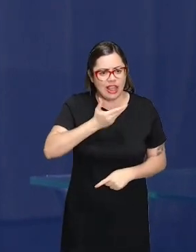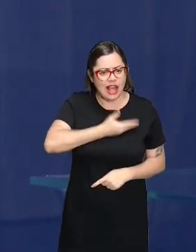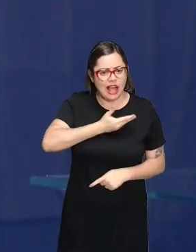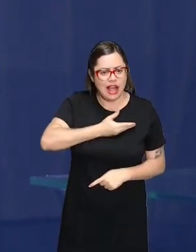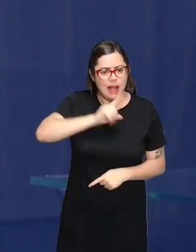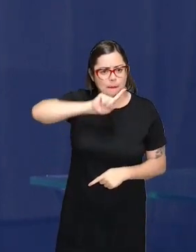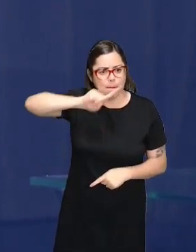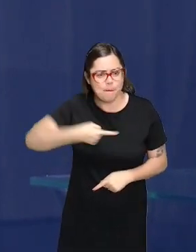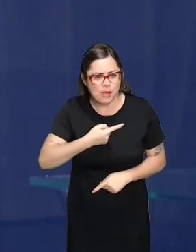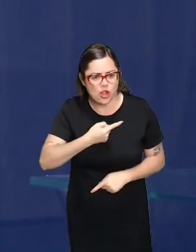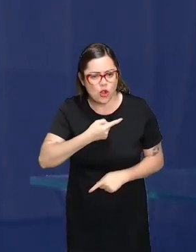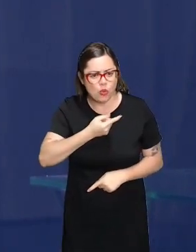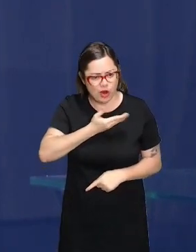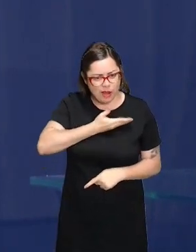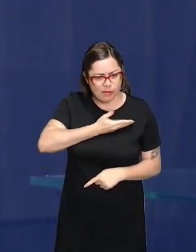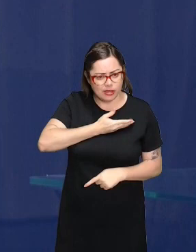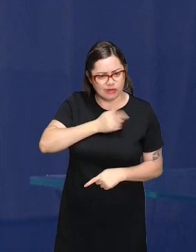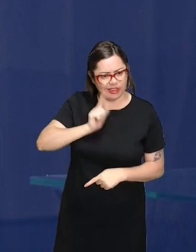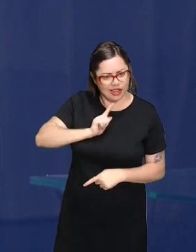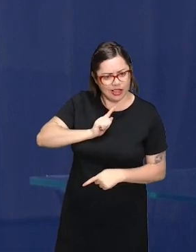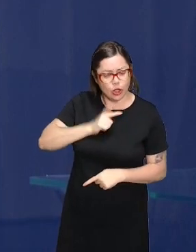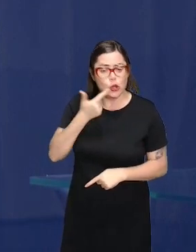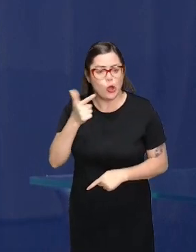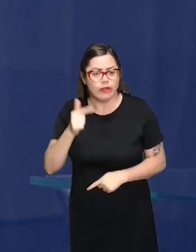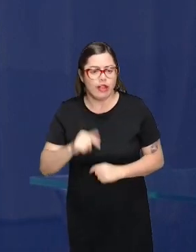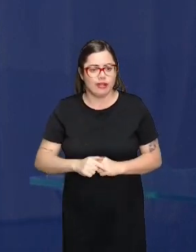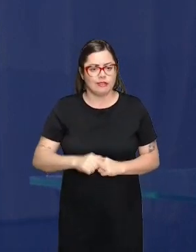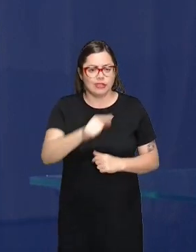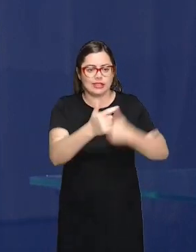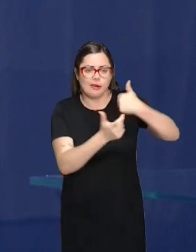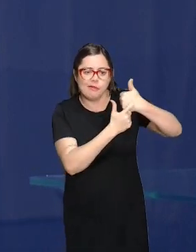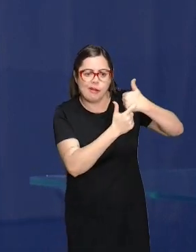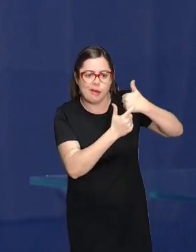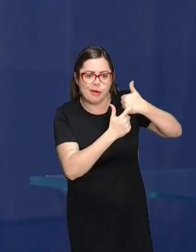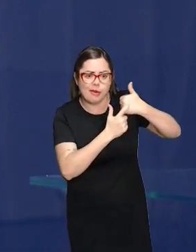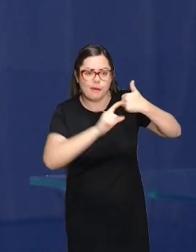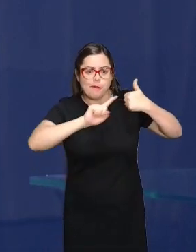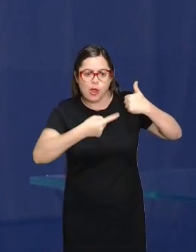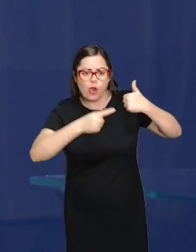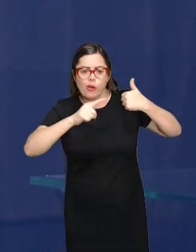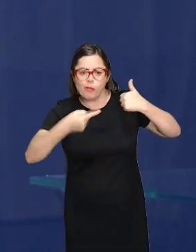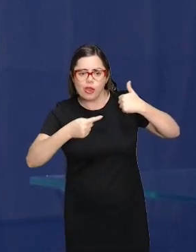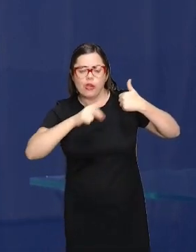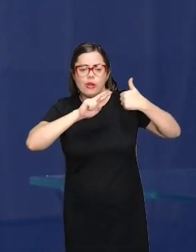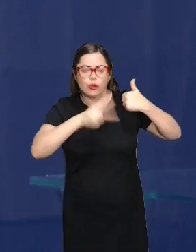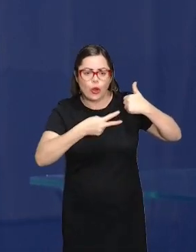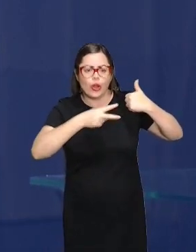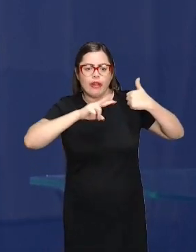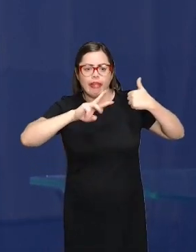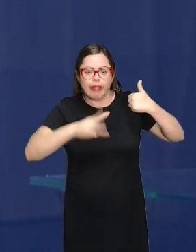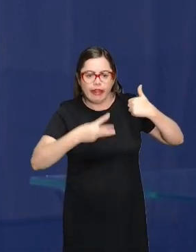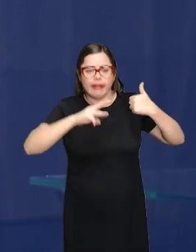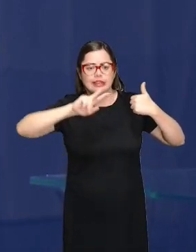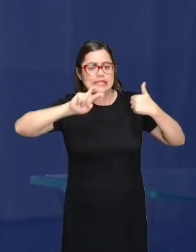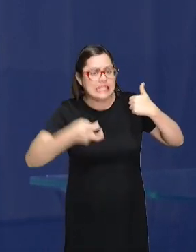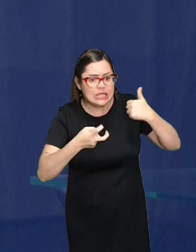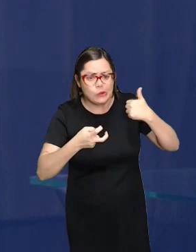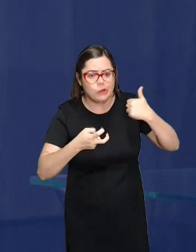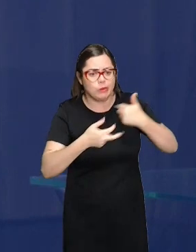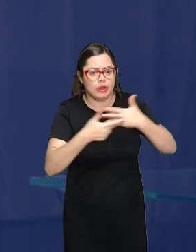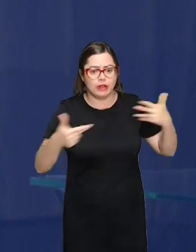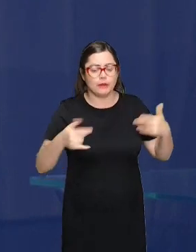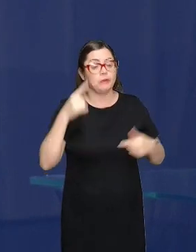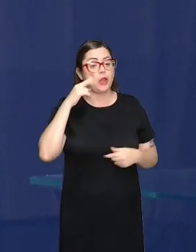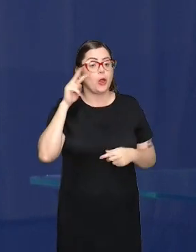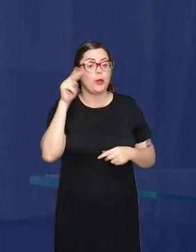1000 pessoas, mas você segue numa boa, assim, 1000 pessoas, 2000, 5000. Tem uma frase que eu amo, que é assim, a grama do